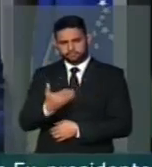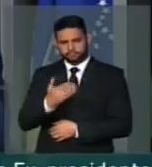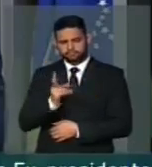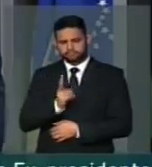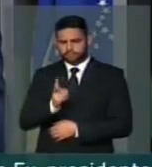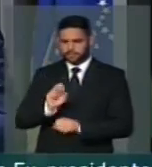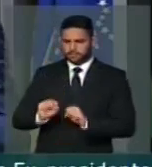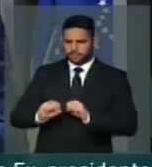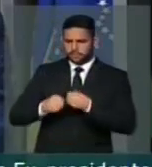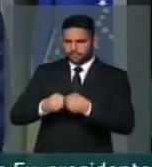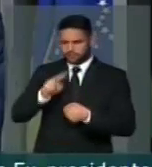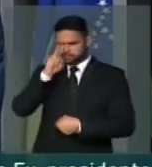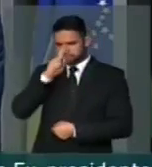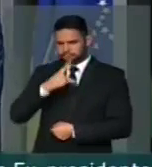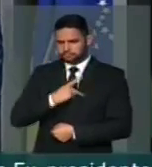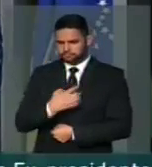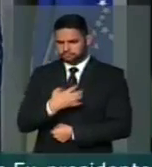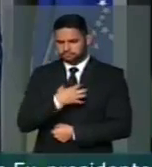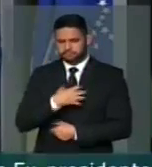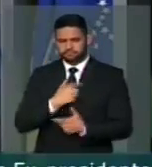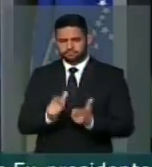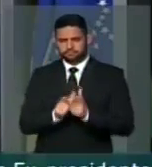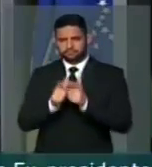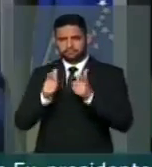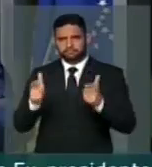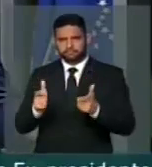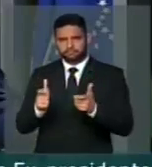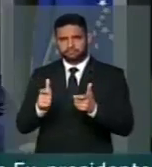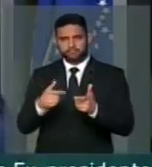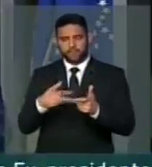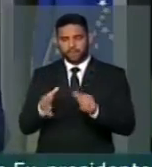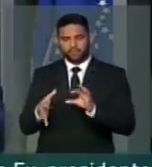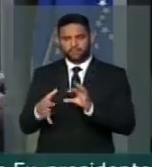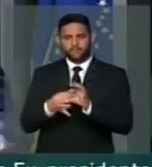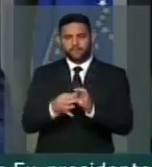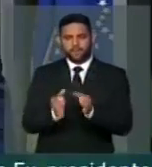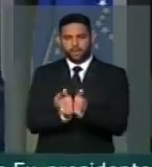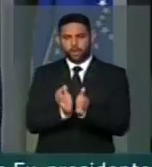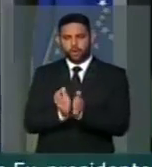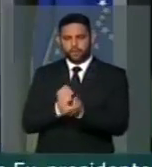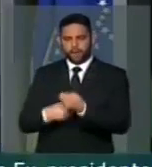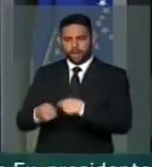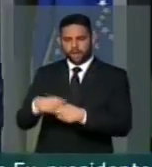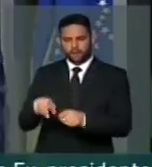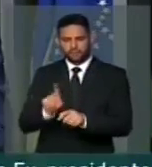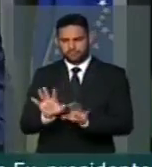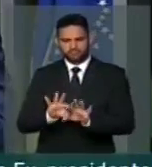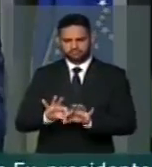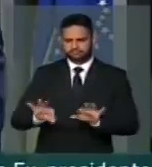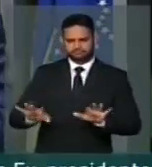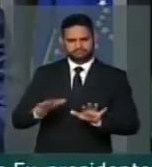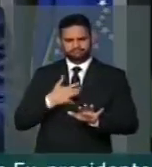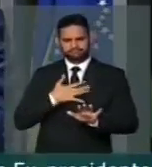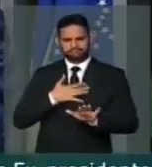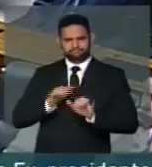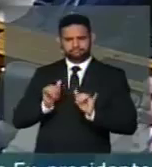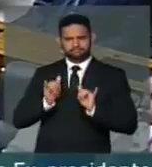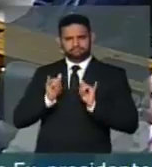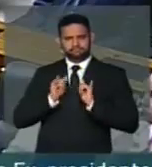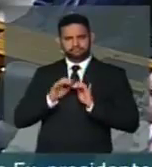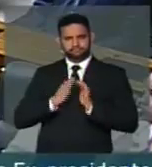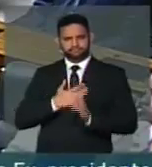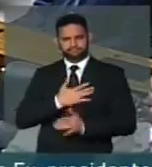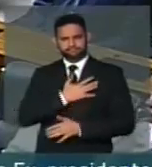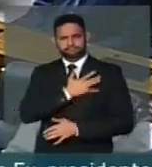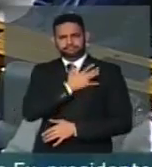no esforço pessoal tamanho e gigante, porque não era vinculado a grupos econômicos, não tinha uma verdadeira